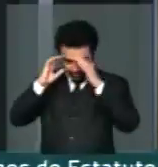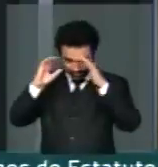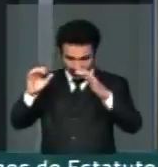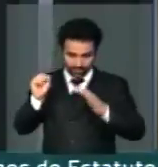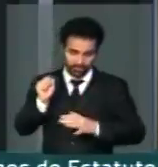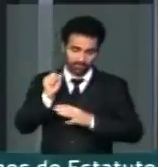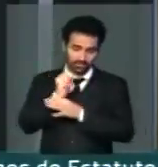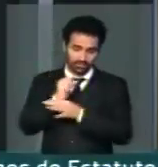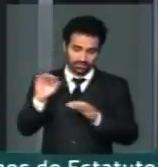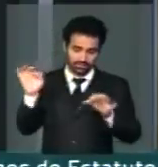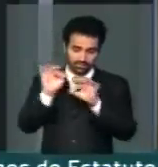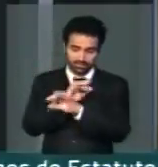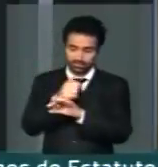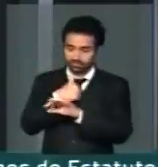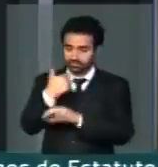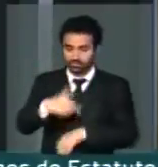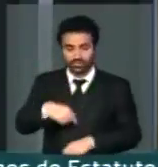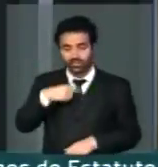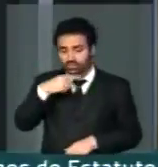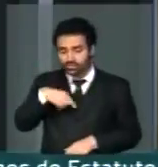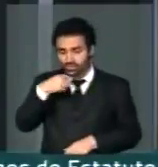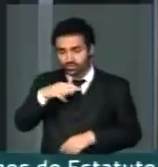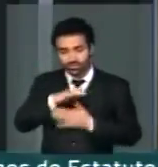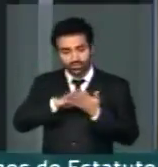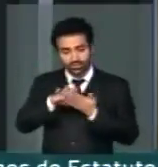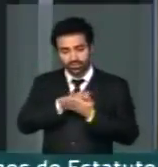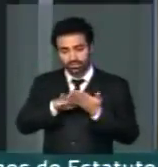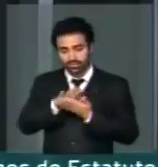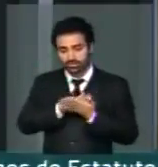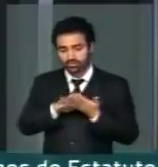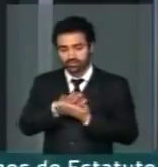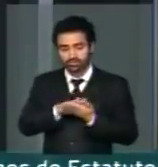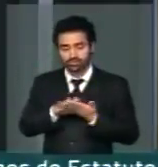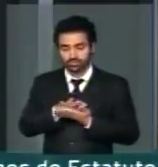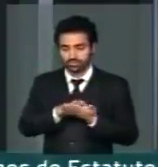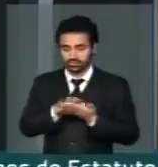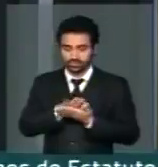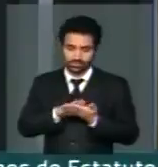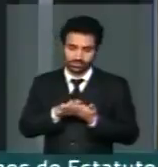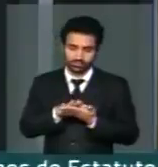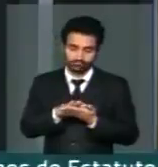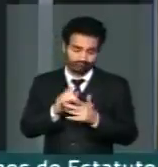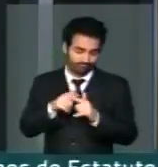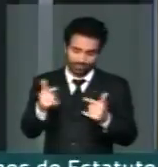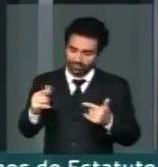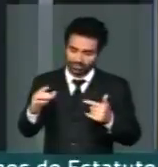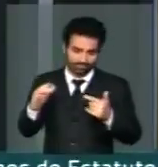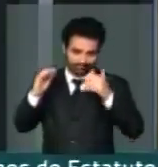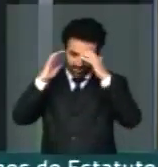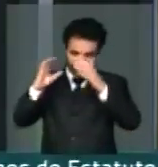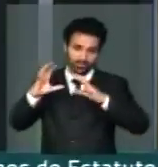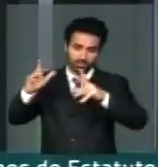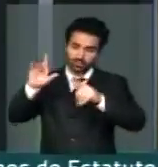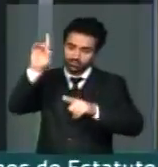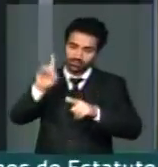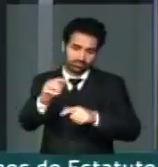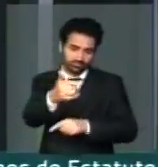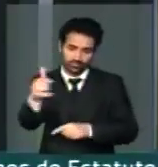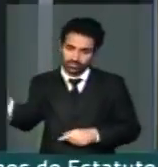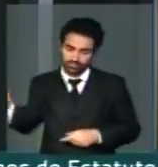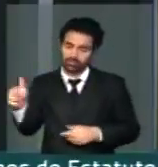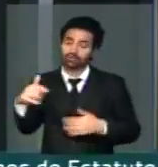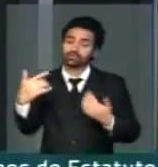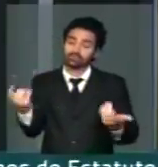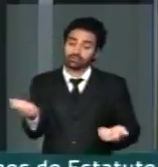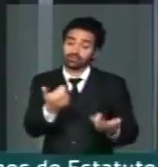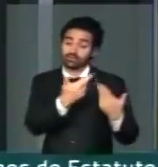garantidos, eu não tenho dúvida que vai dizer que não. E é obrigação do parlamento, é